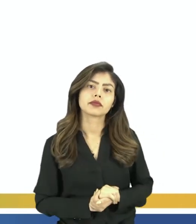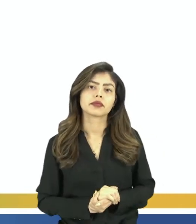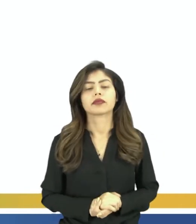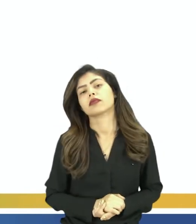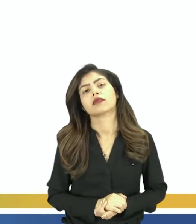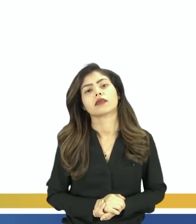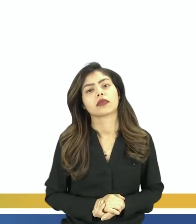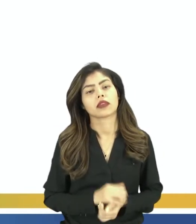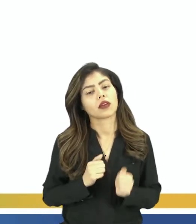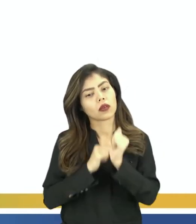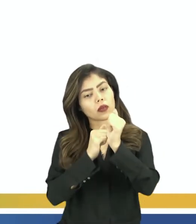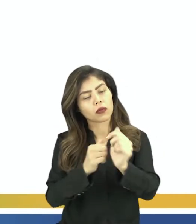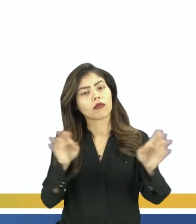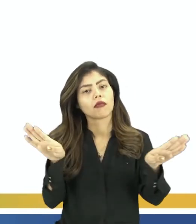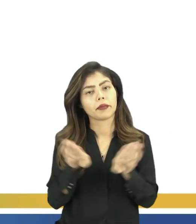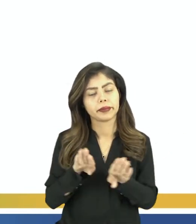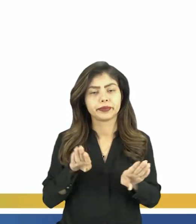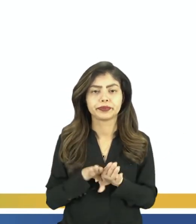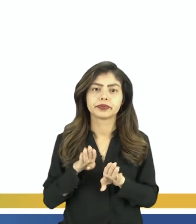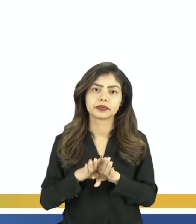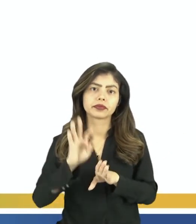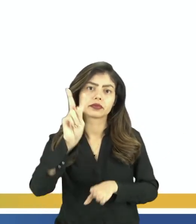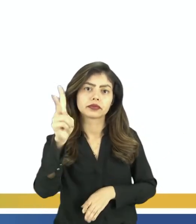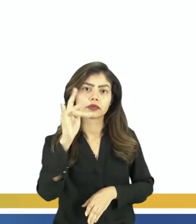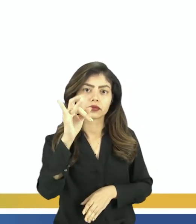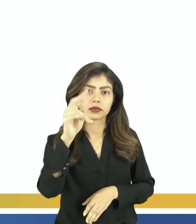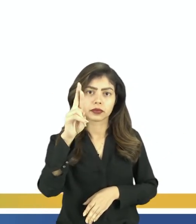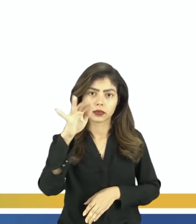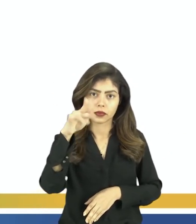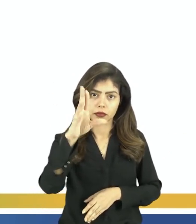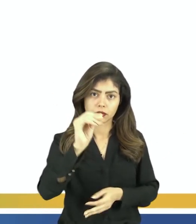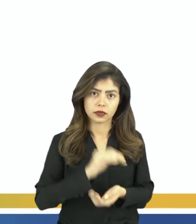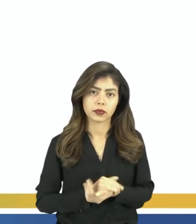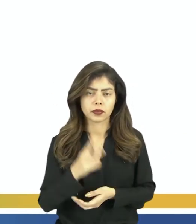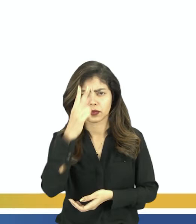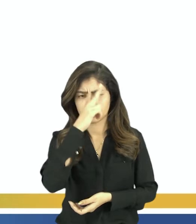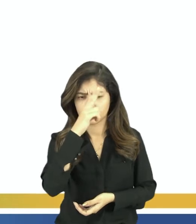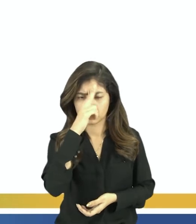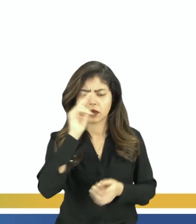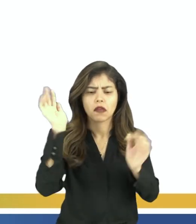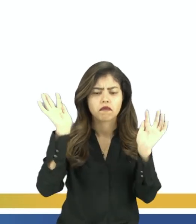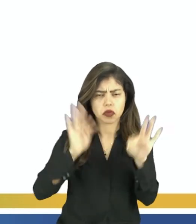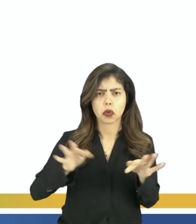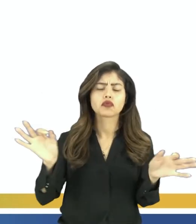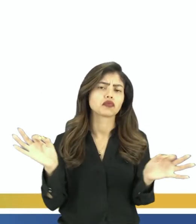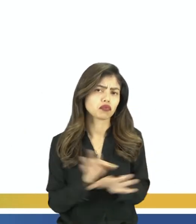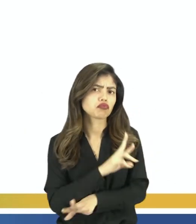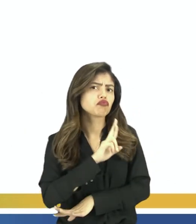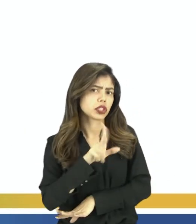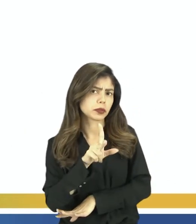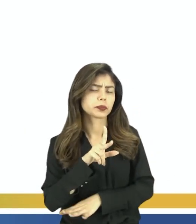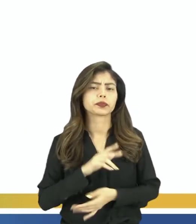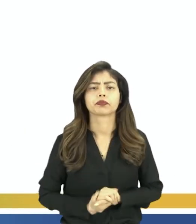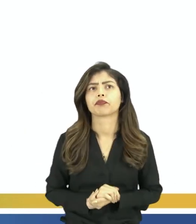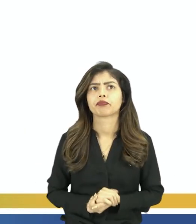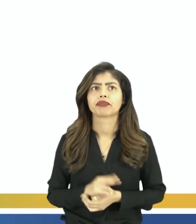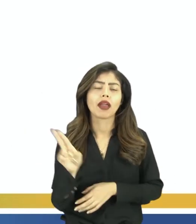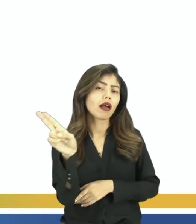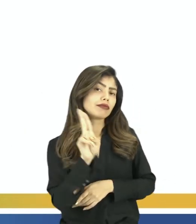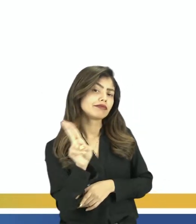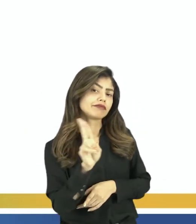estar acompanhando o hidrogênio e aí, por isso, tem a terminação diferente. Então, nós temos aqui, para a nomenclatura